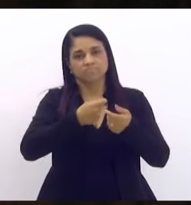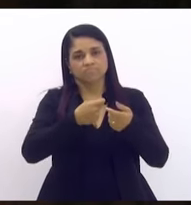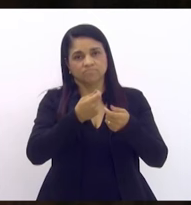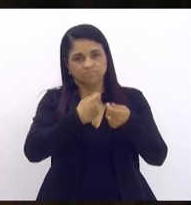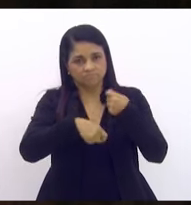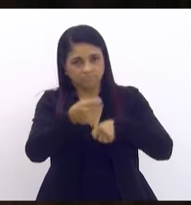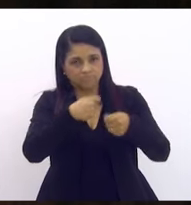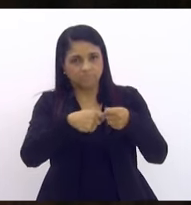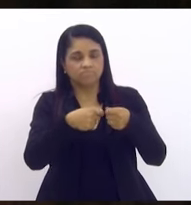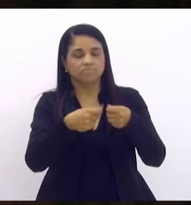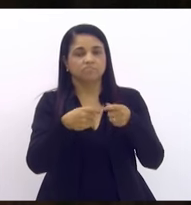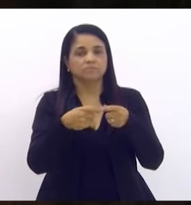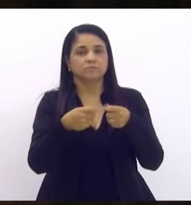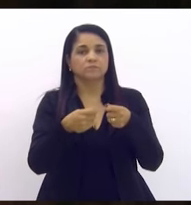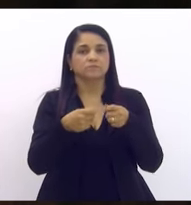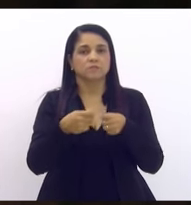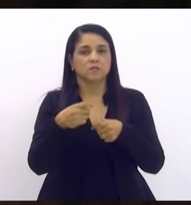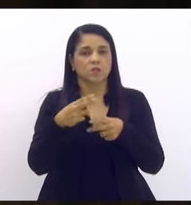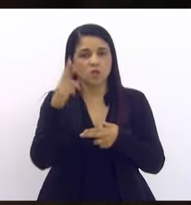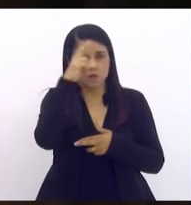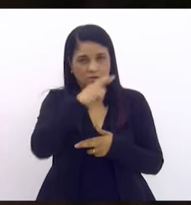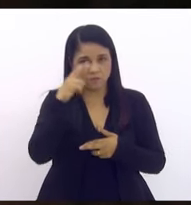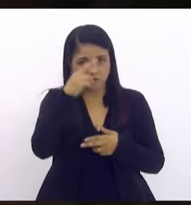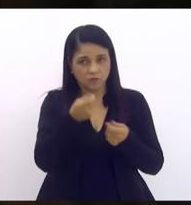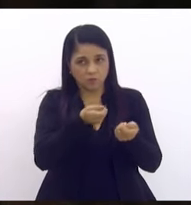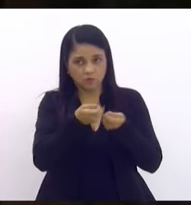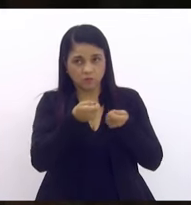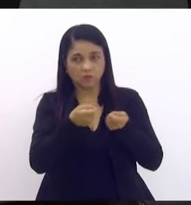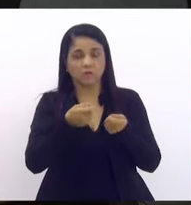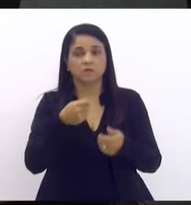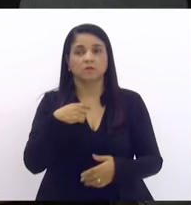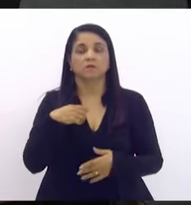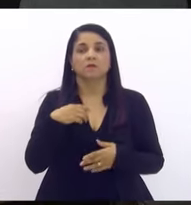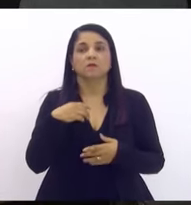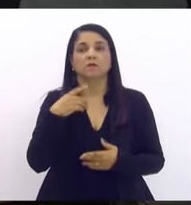cont Constituição e justiça Deputado Rodrigo